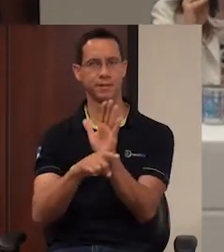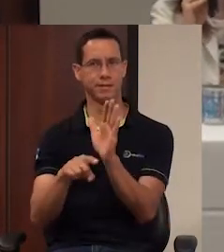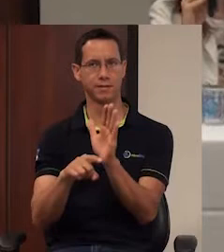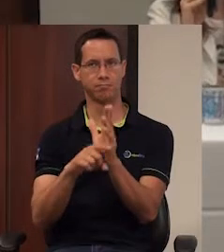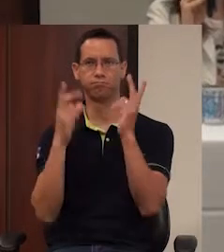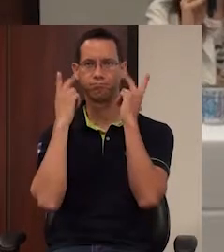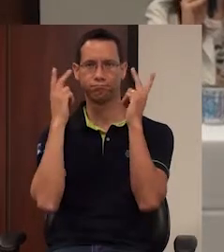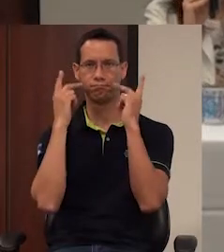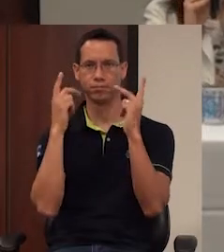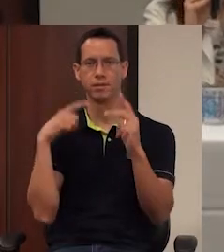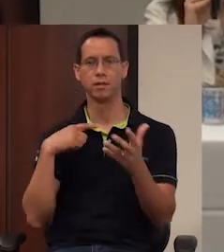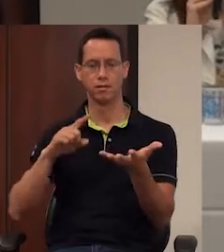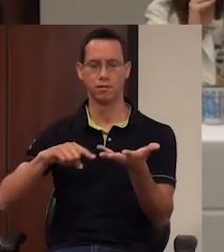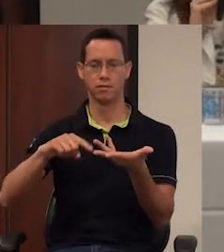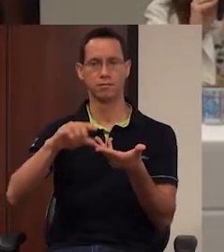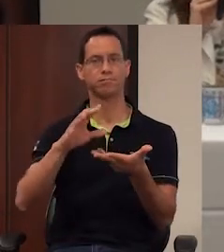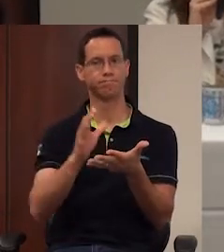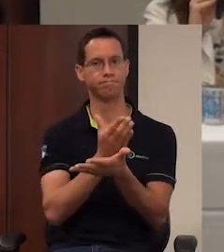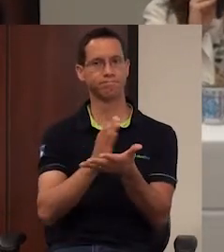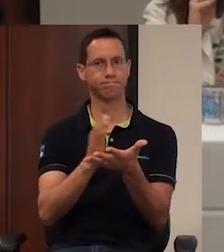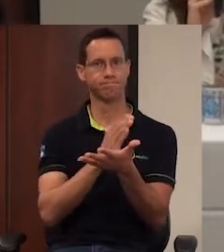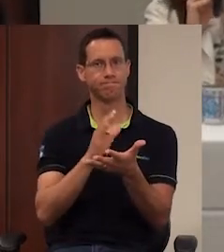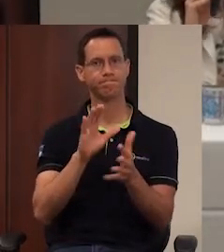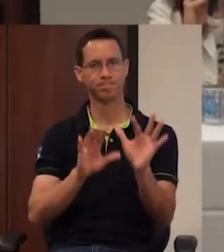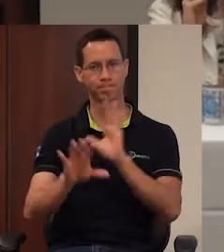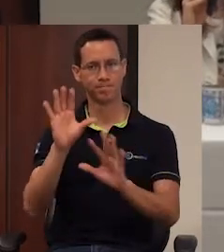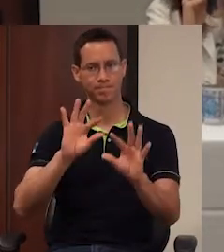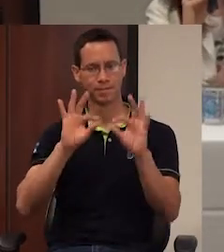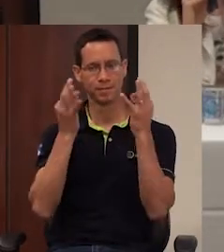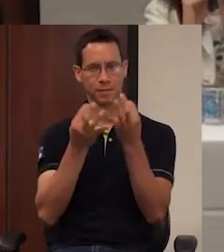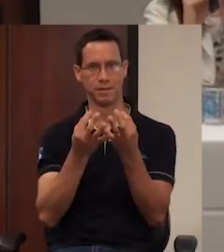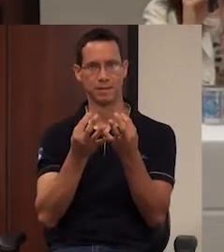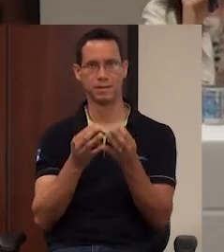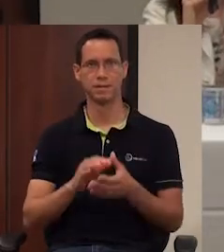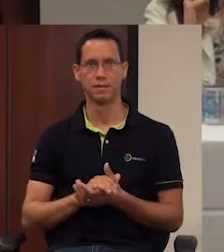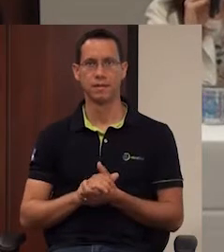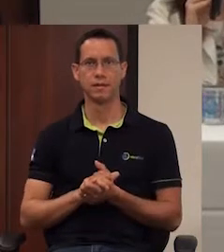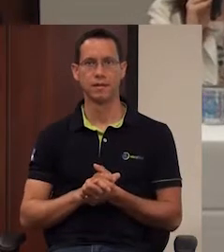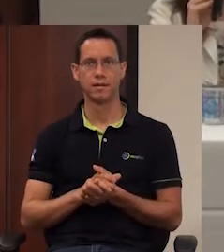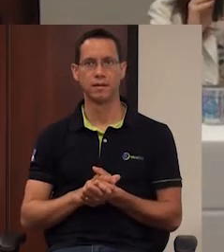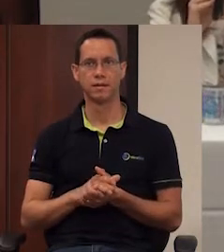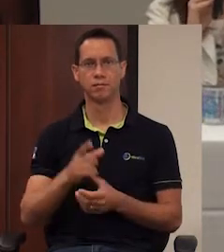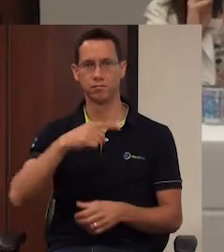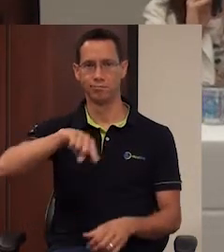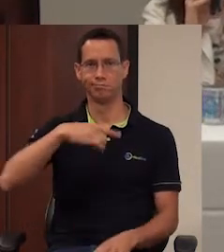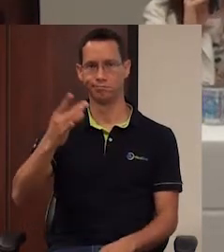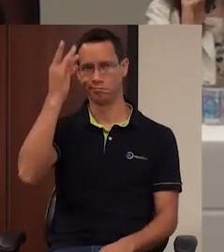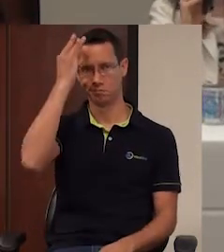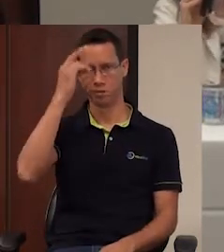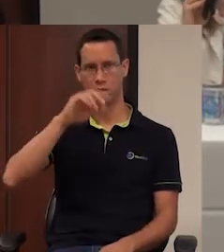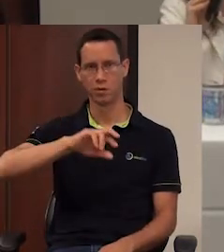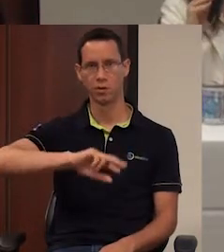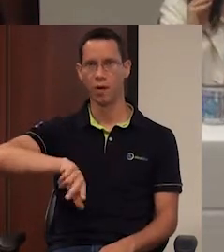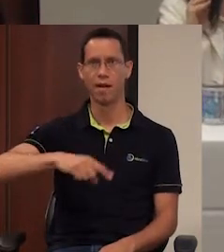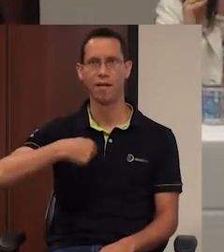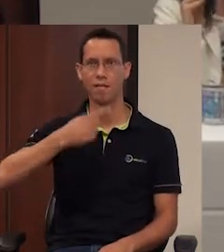Eu acho que tem alguns pontos delicados em relação a esse papel da família que, lógico, a gente sempre tem que ter isso em mente. Não é que eu estou dizendo que a família não